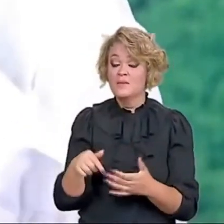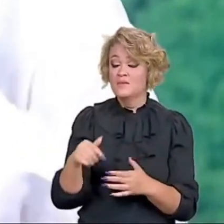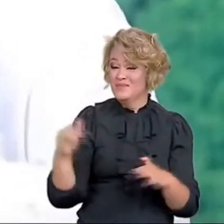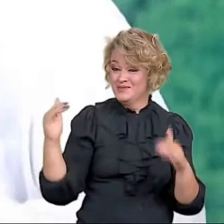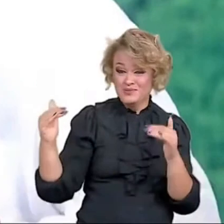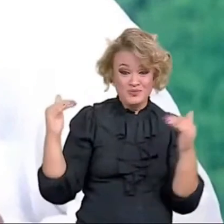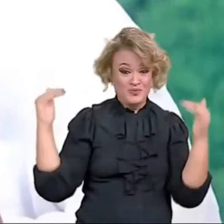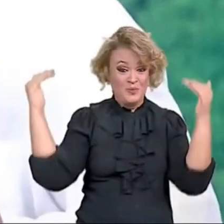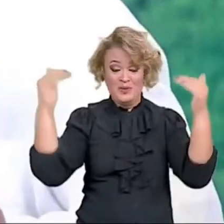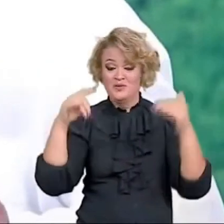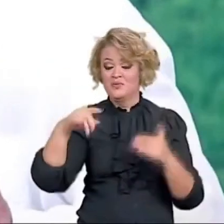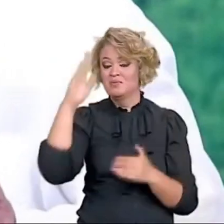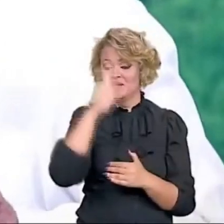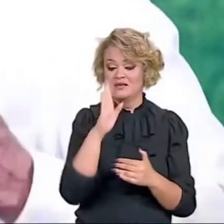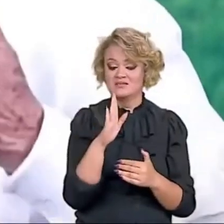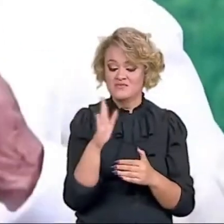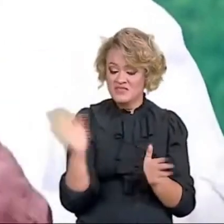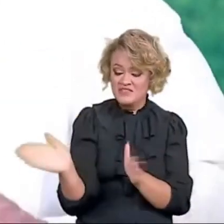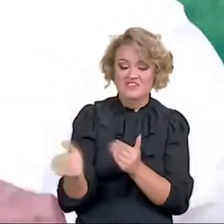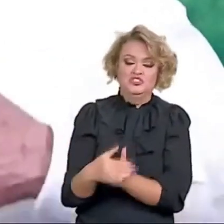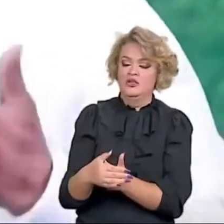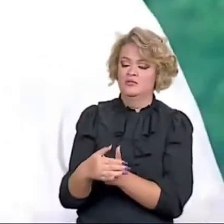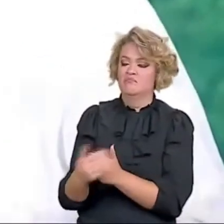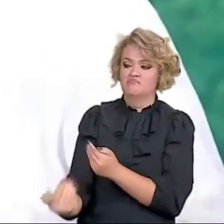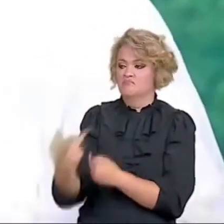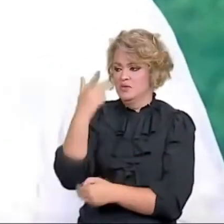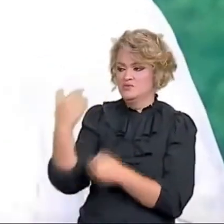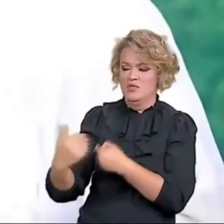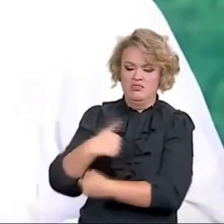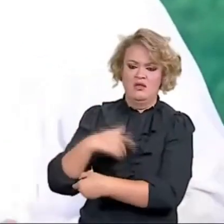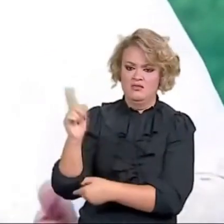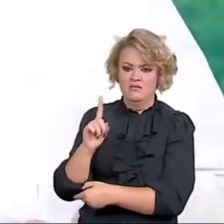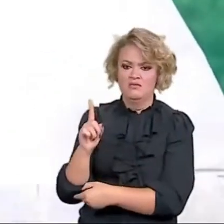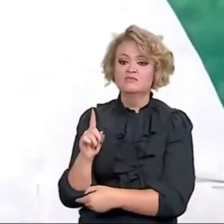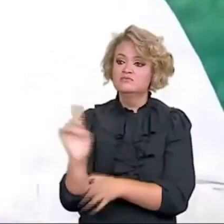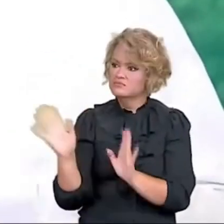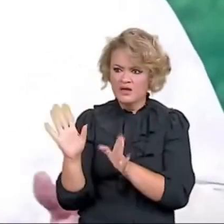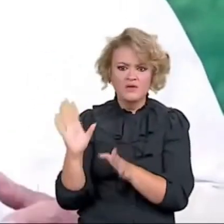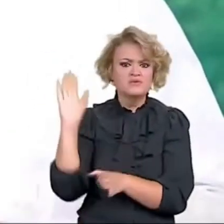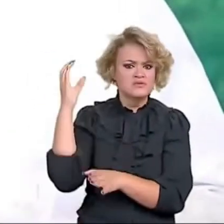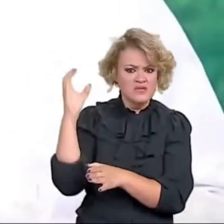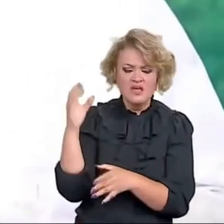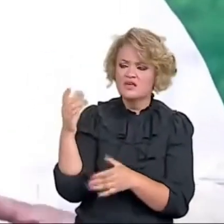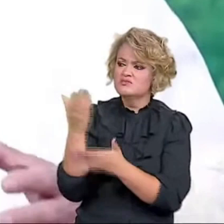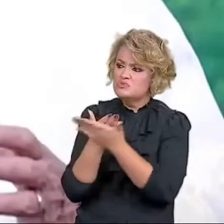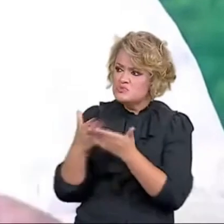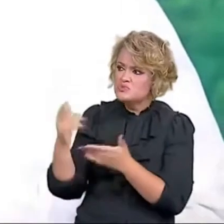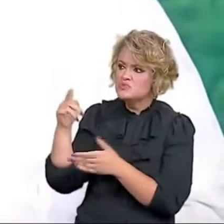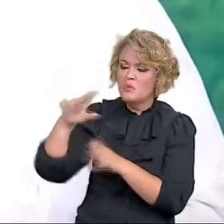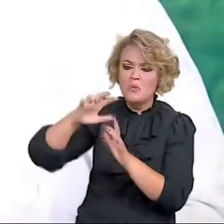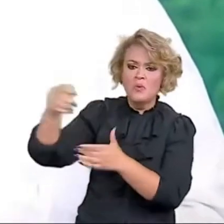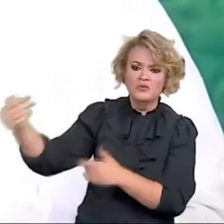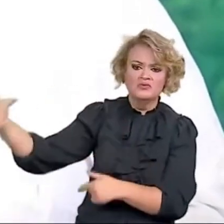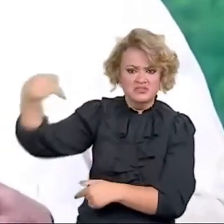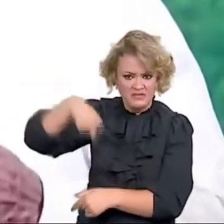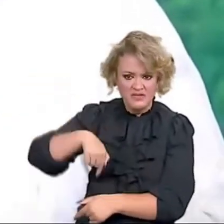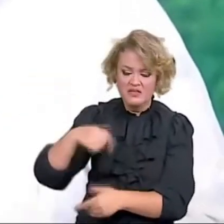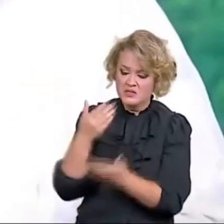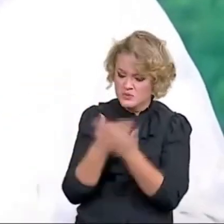não estará fechado à ciência do mundo inteiro que quiser compartilhar conosco